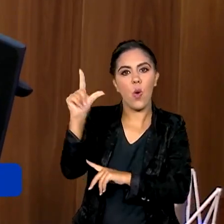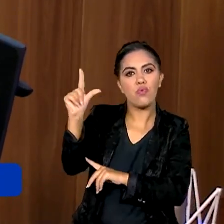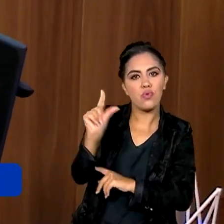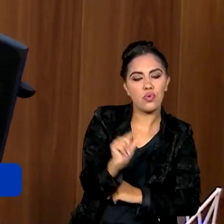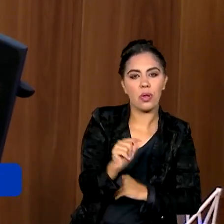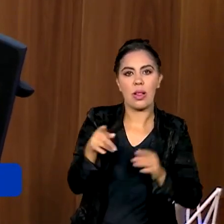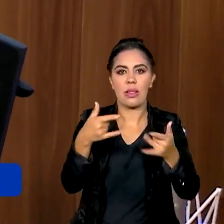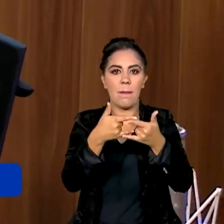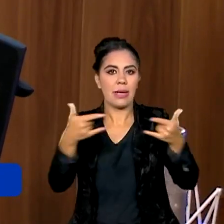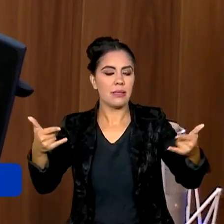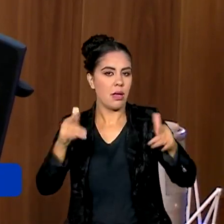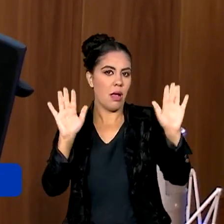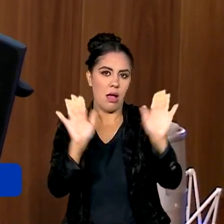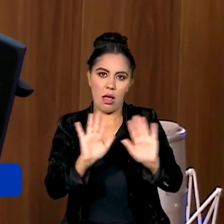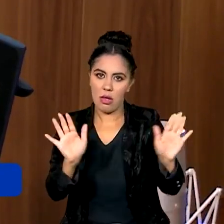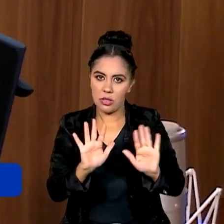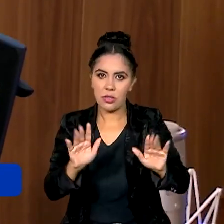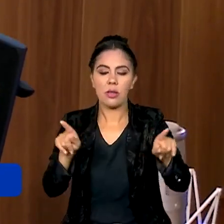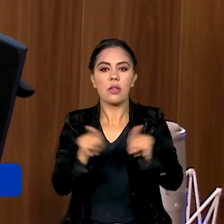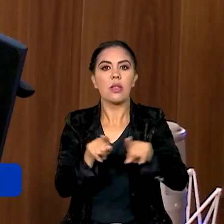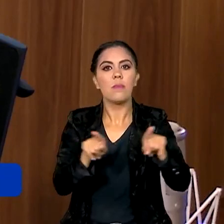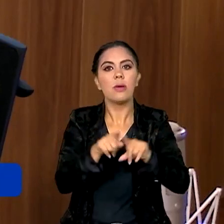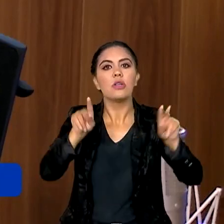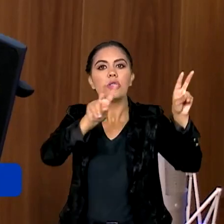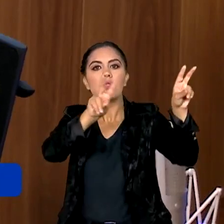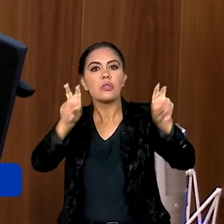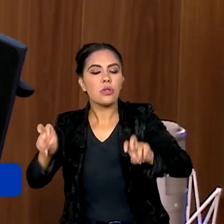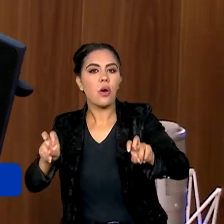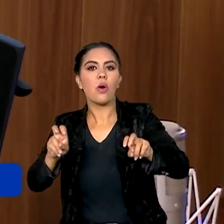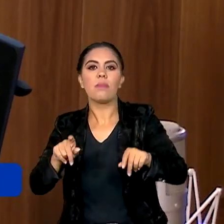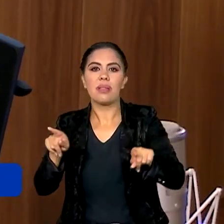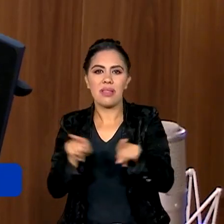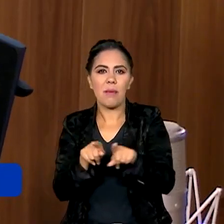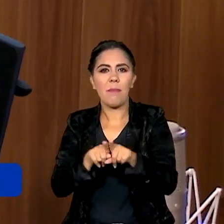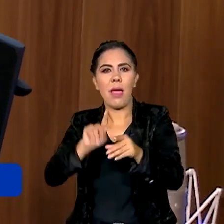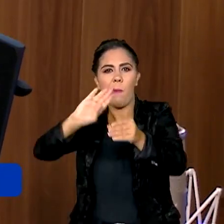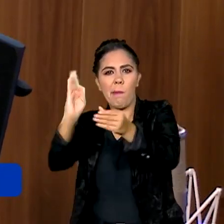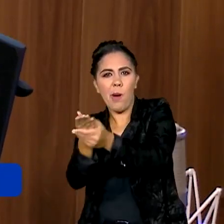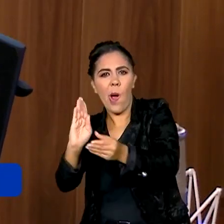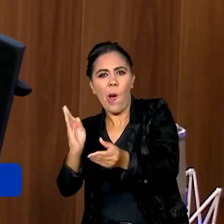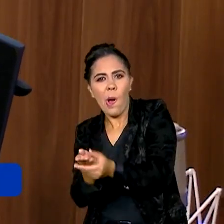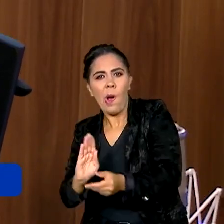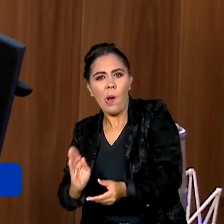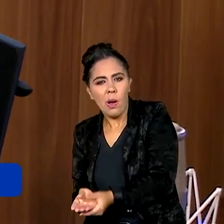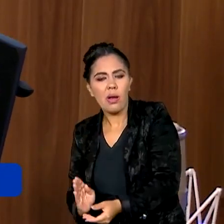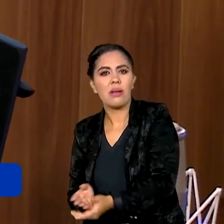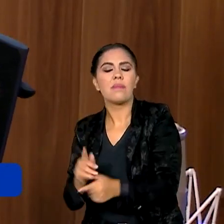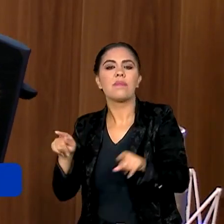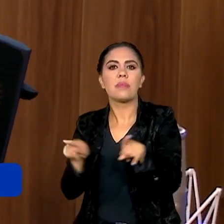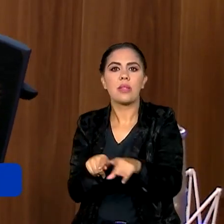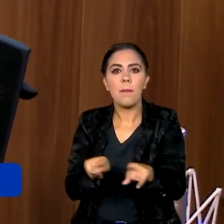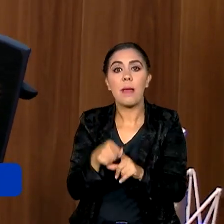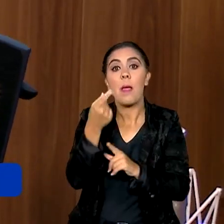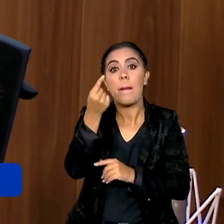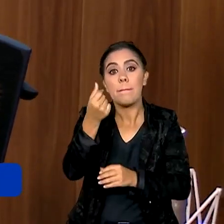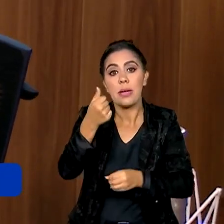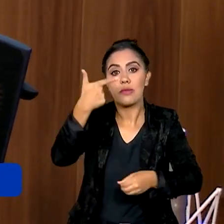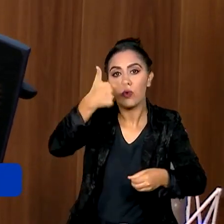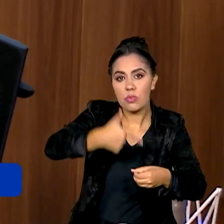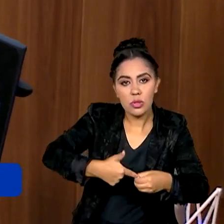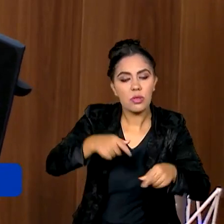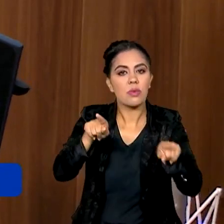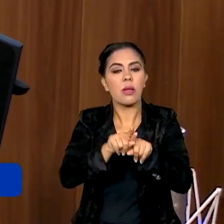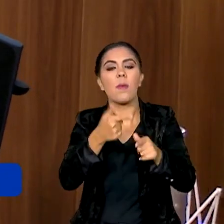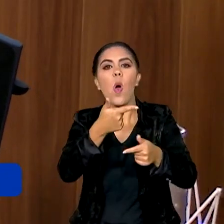como eu disse, avaliando questão de excesso de judicialização, a questão do preço dos combustíveis e outros